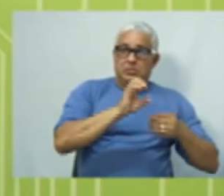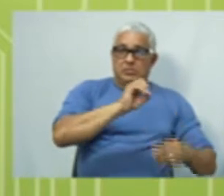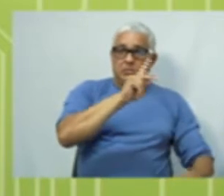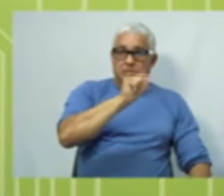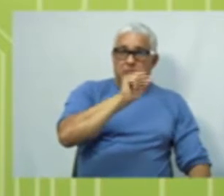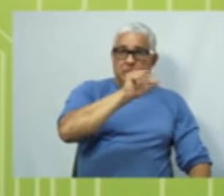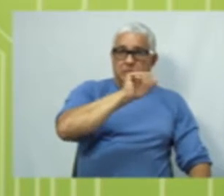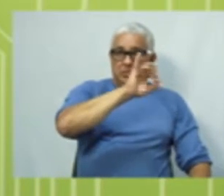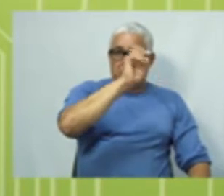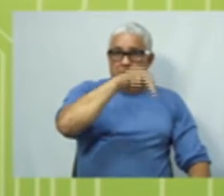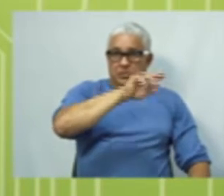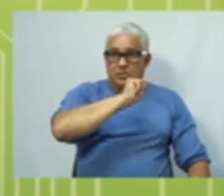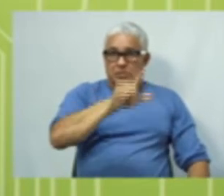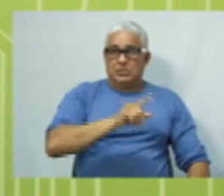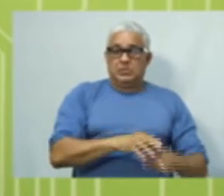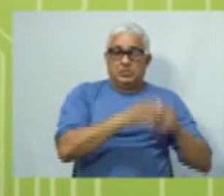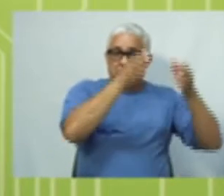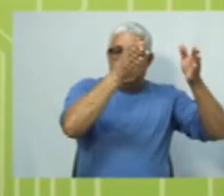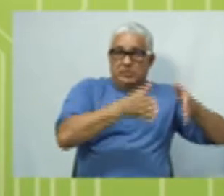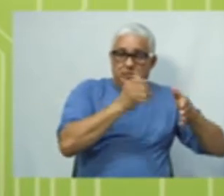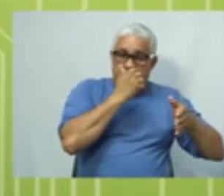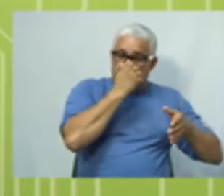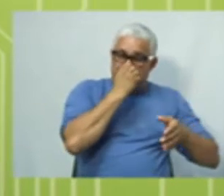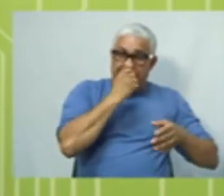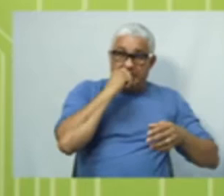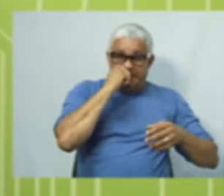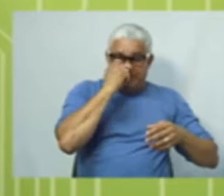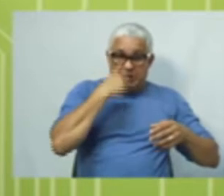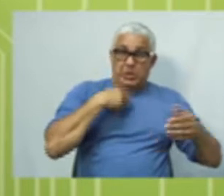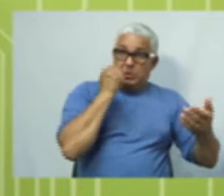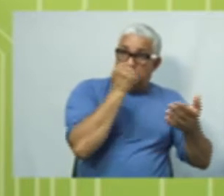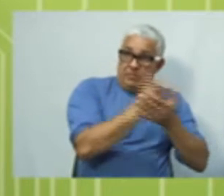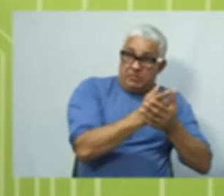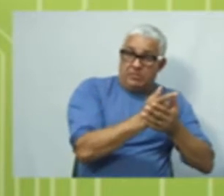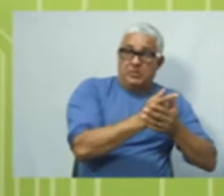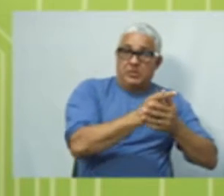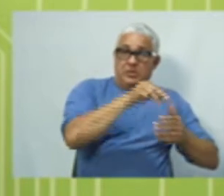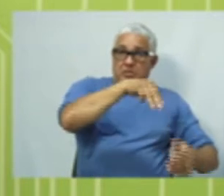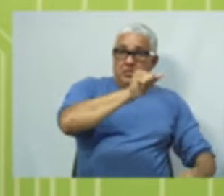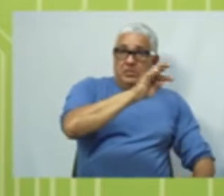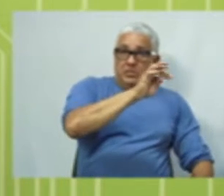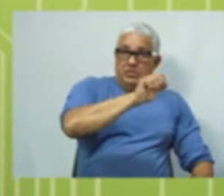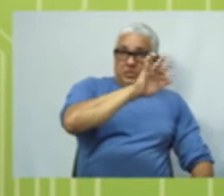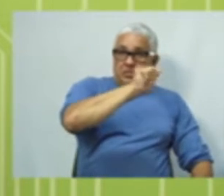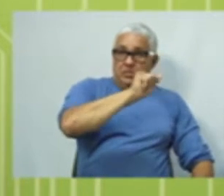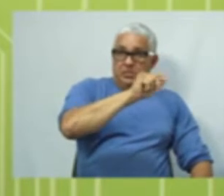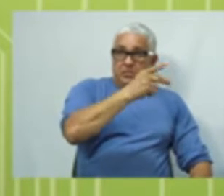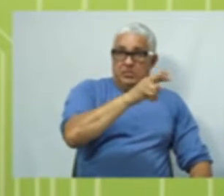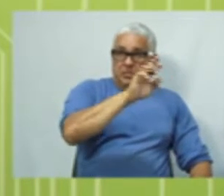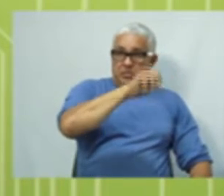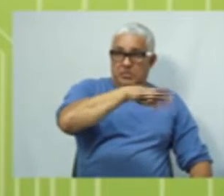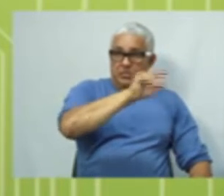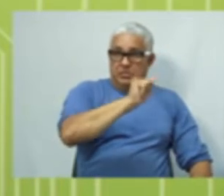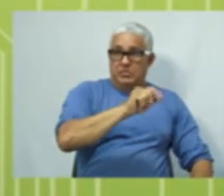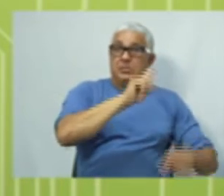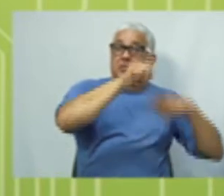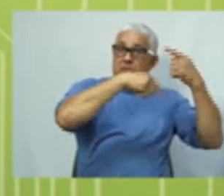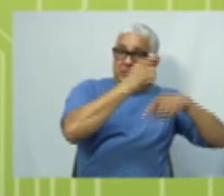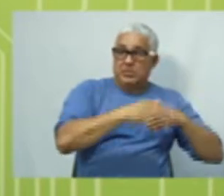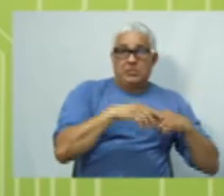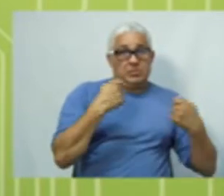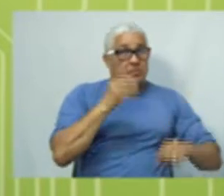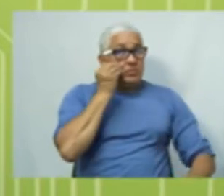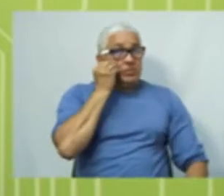operacional? Aquela fase da onde eu compro a matéria-prima, correto? Depois eu tenho que